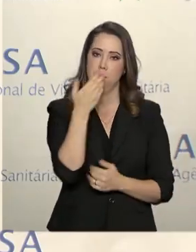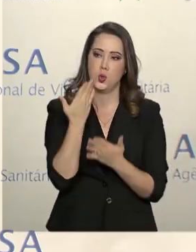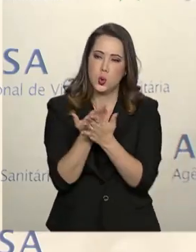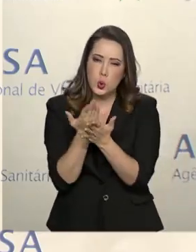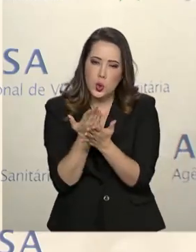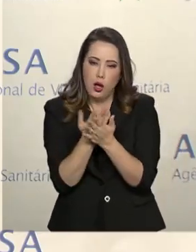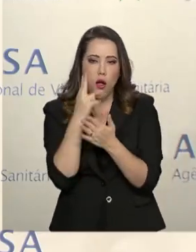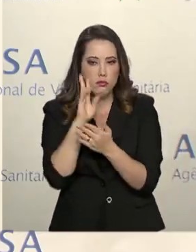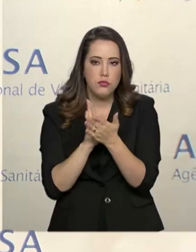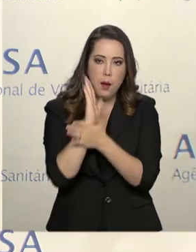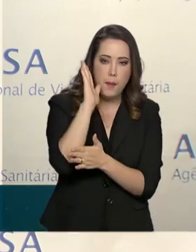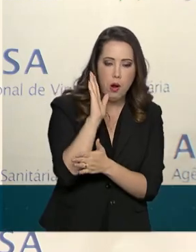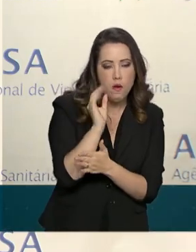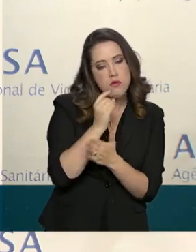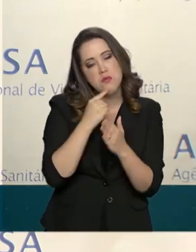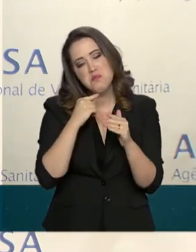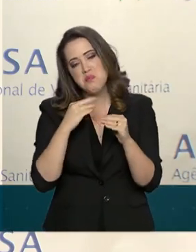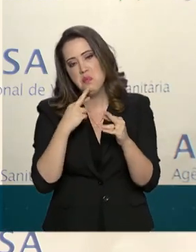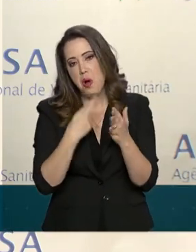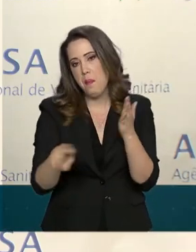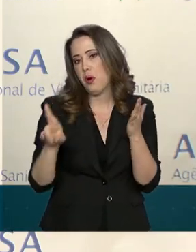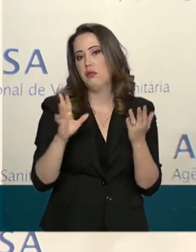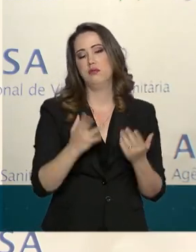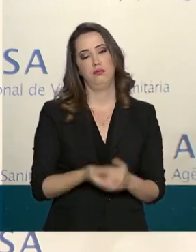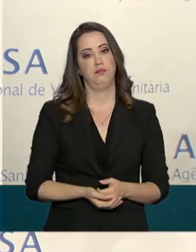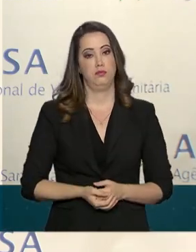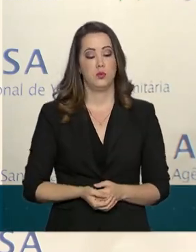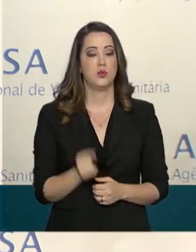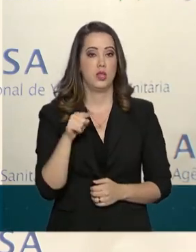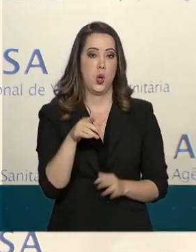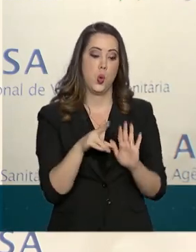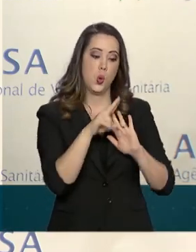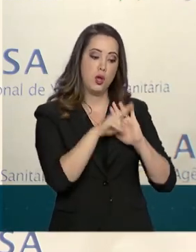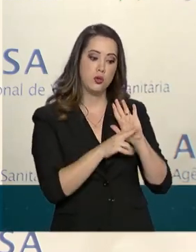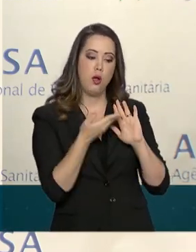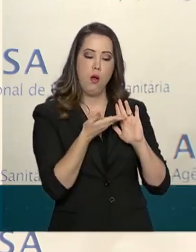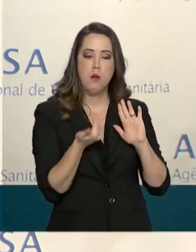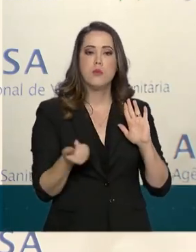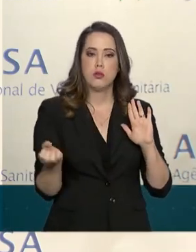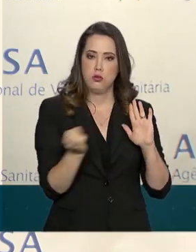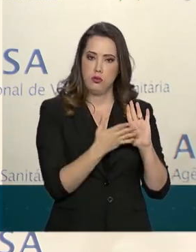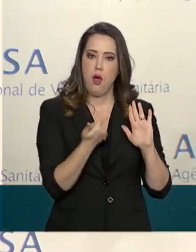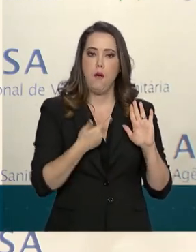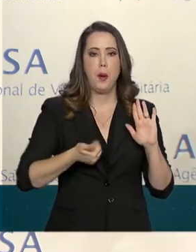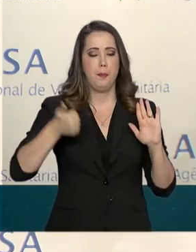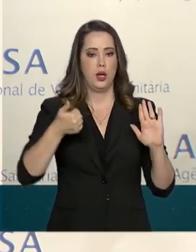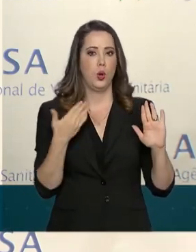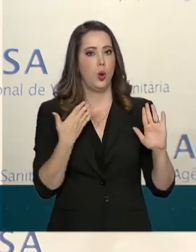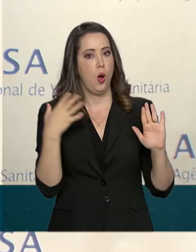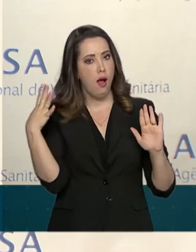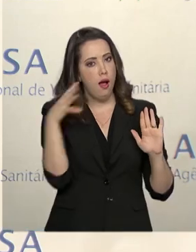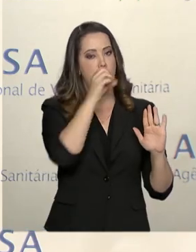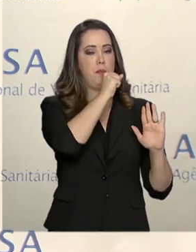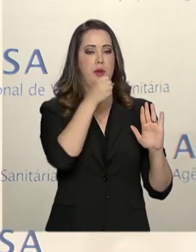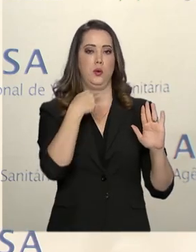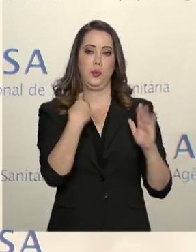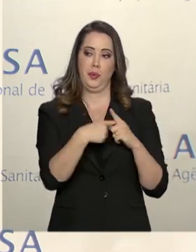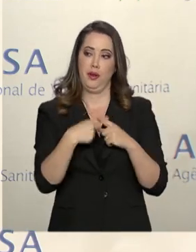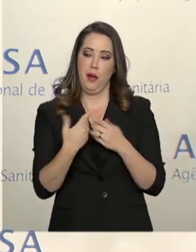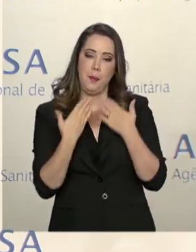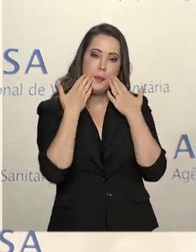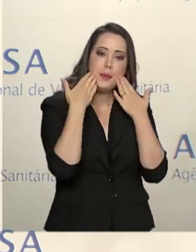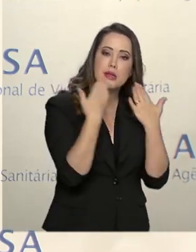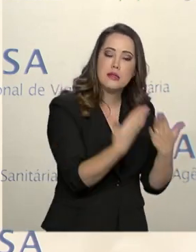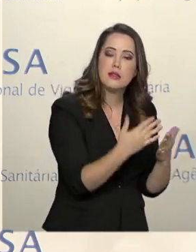Essa resolução traz prazos mais céleres, tanto para a agência quanto para a empresa, apresentarem e analisarem os documentos